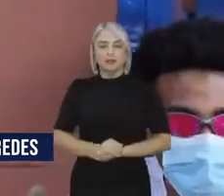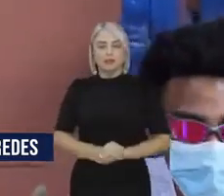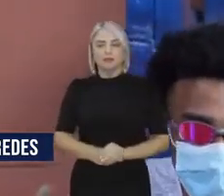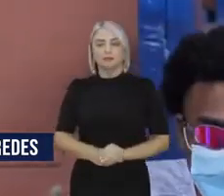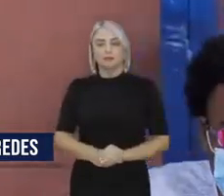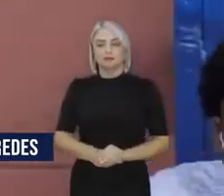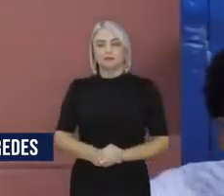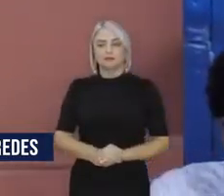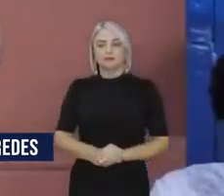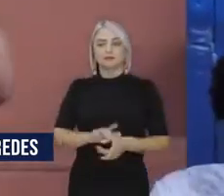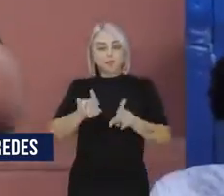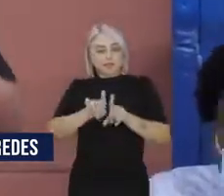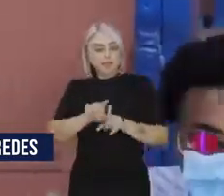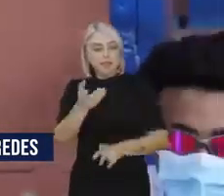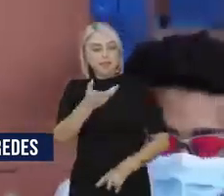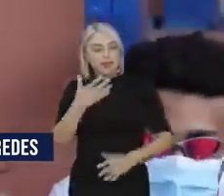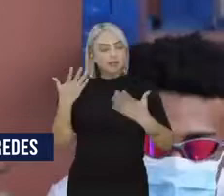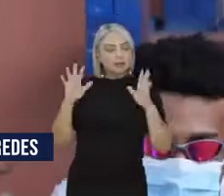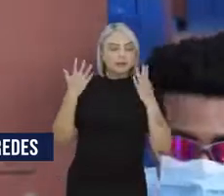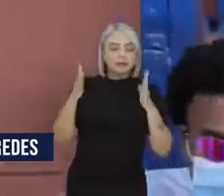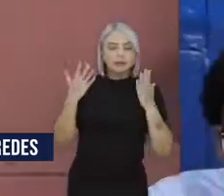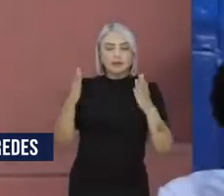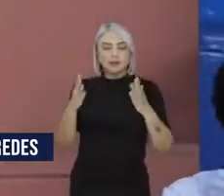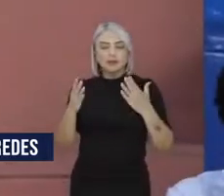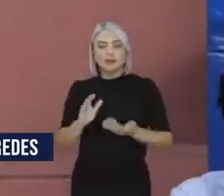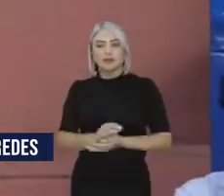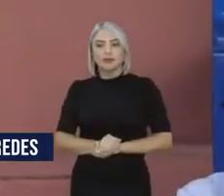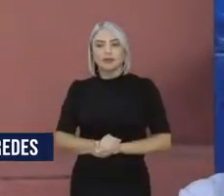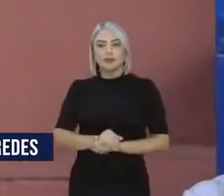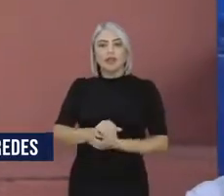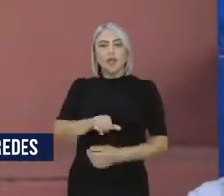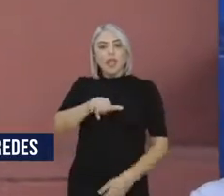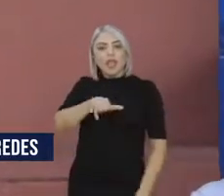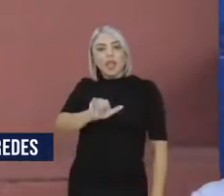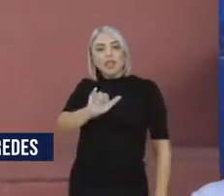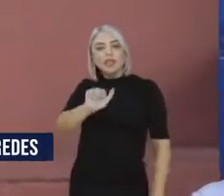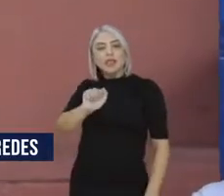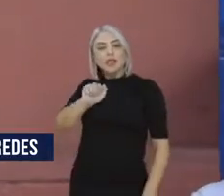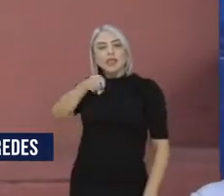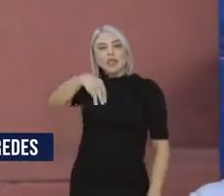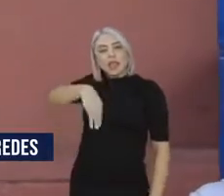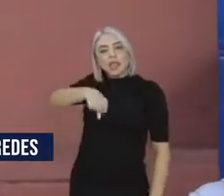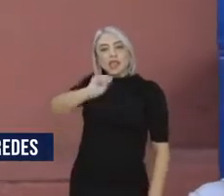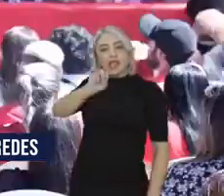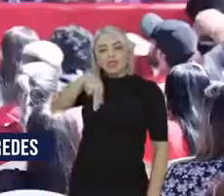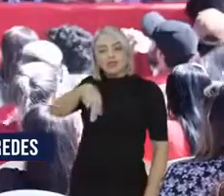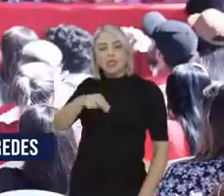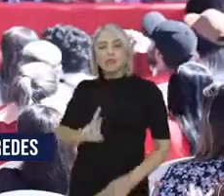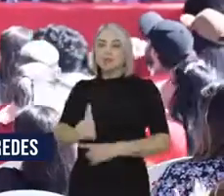Também queria dar uma salva de palmas também, gente, para Yasmin, que está representando a Ação Comunitária.